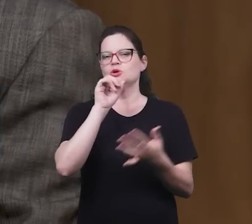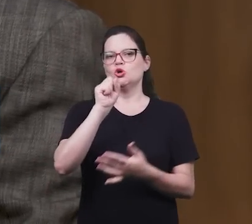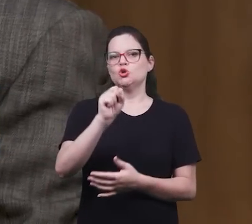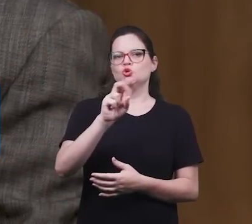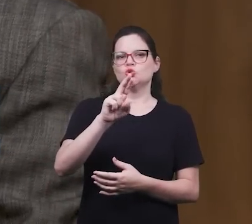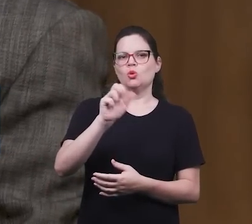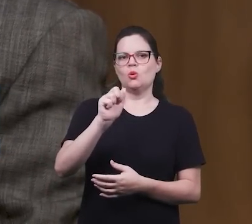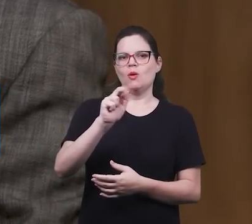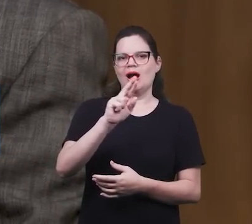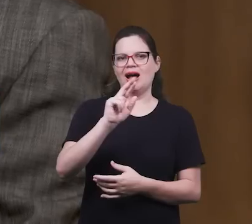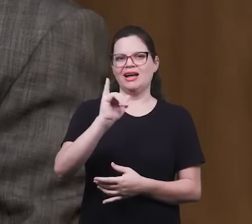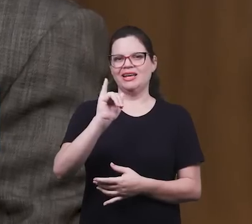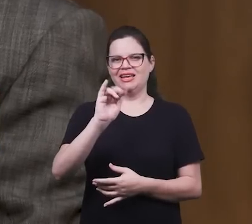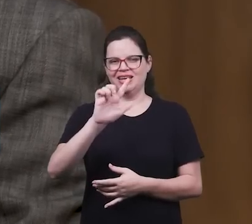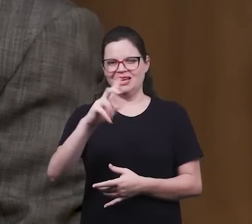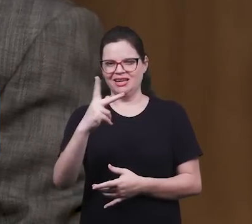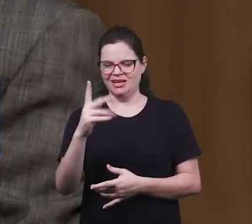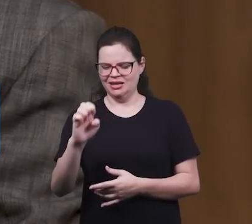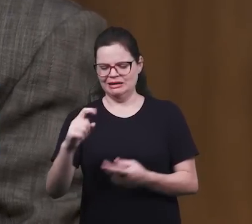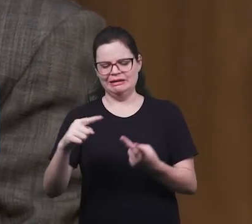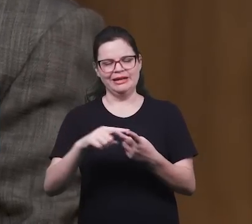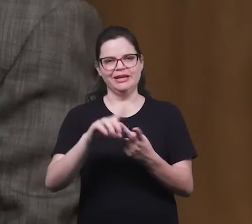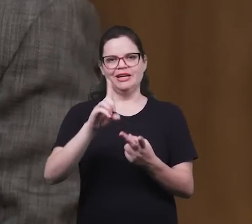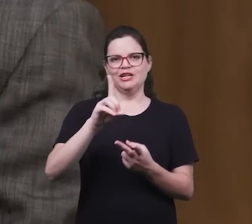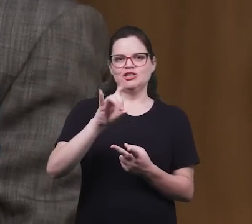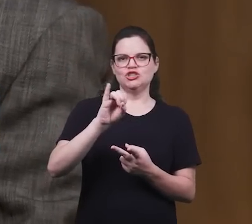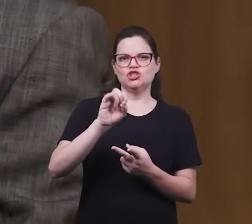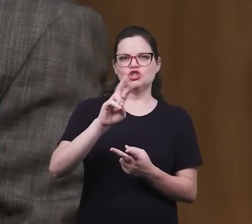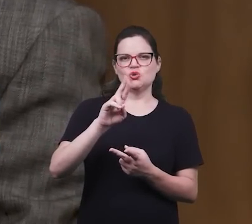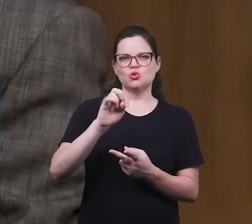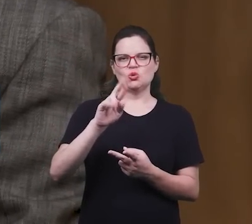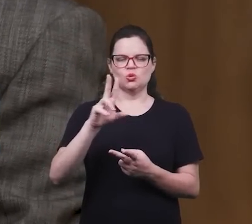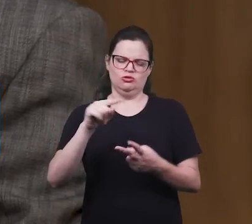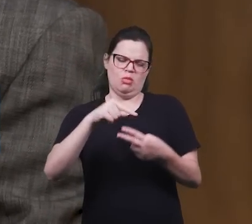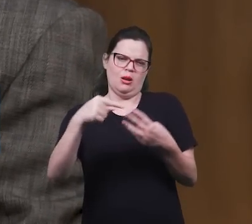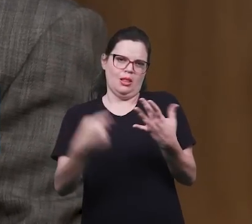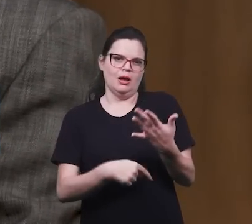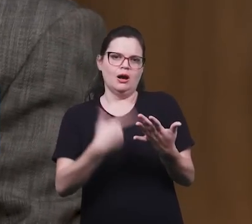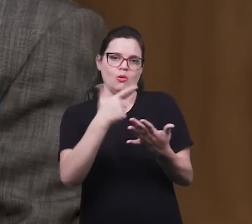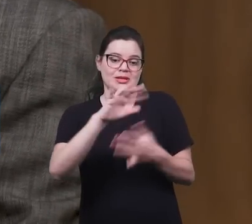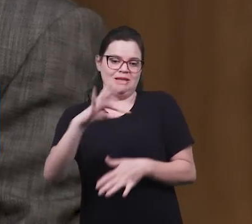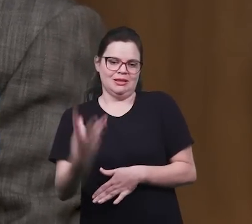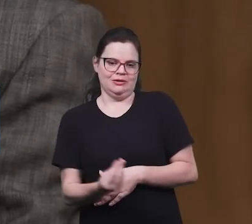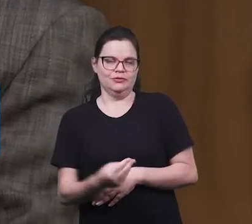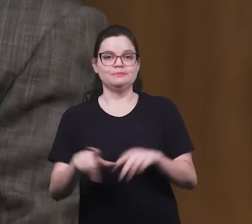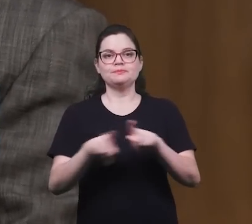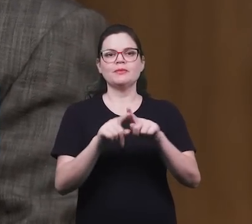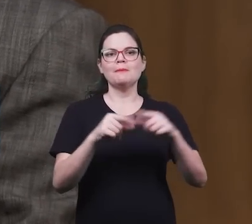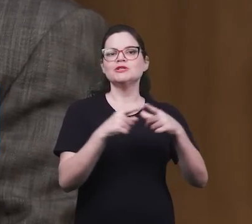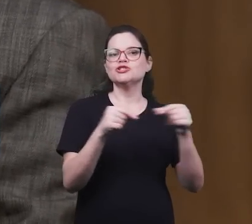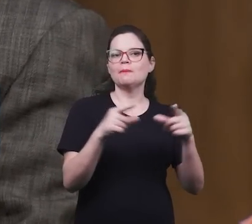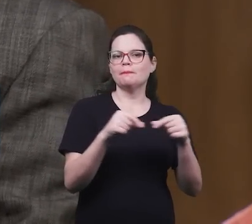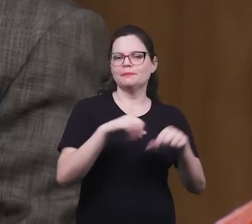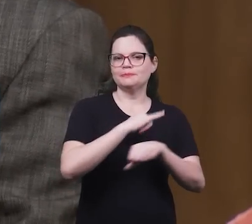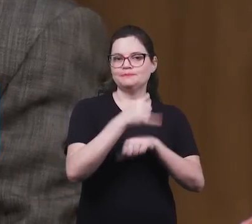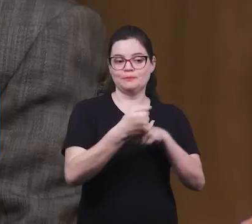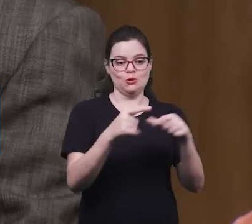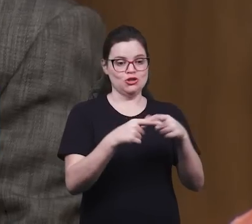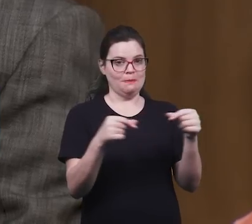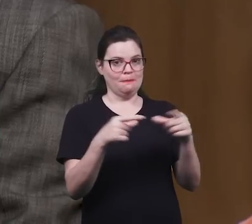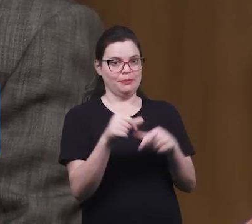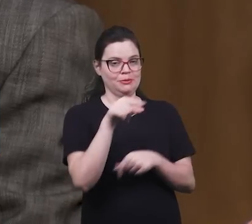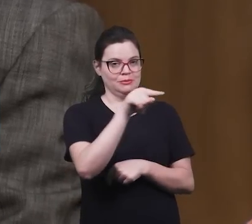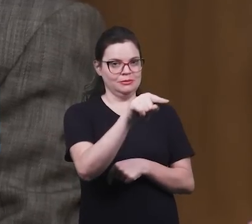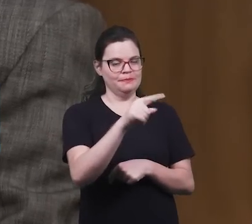dialetos africanos. Além disso, no Japão, o que aconteceu no Japão? Quando eu comecei a aprender japonês,